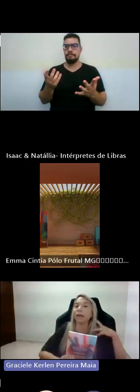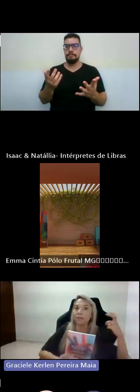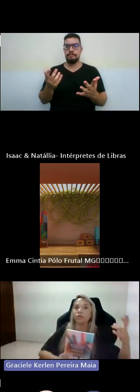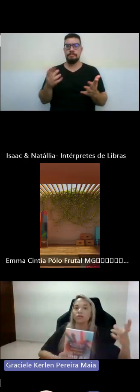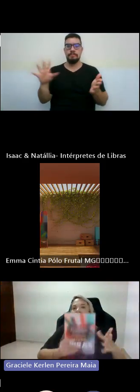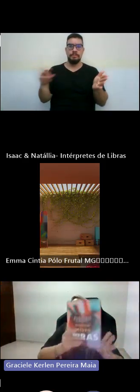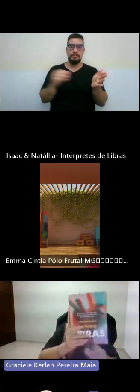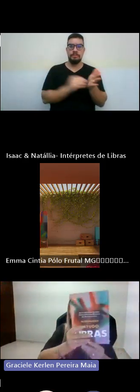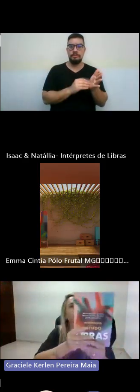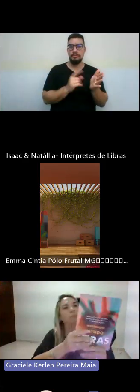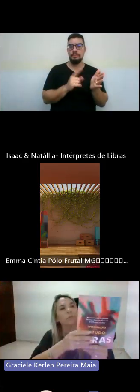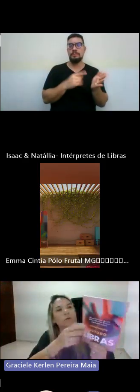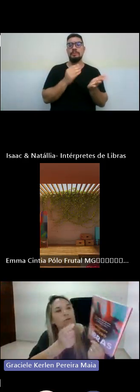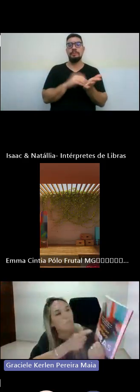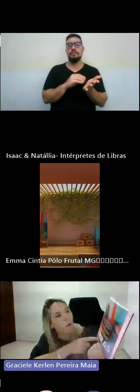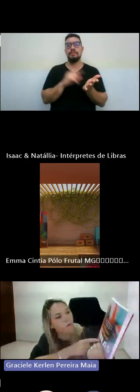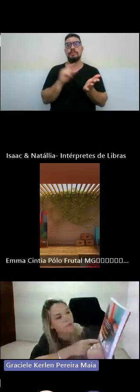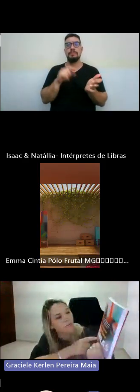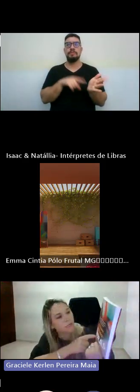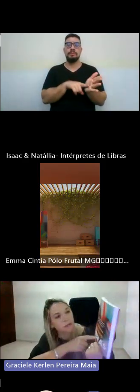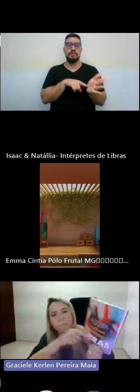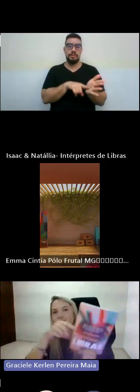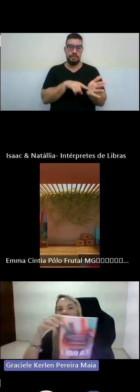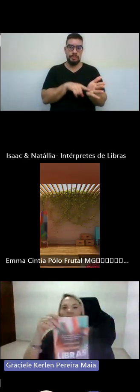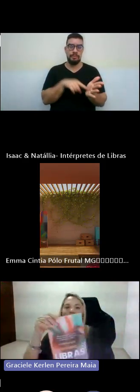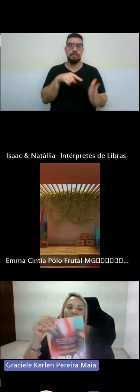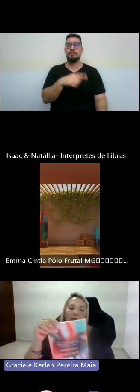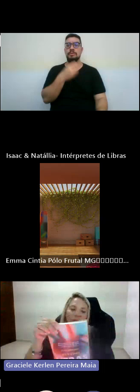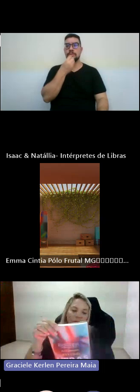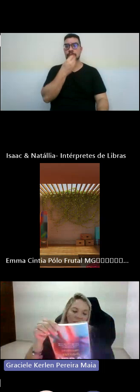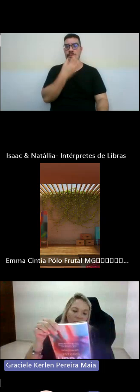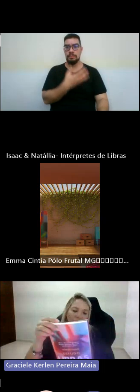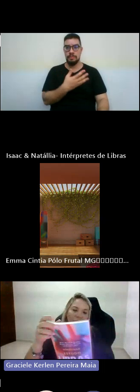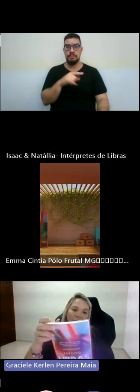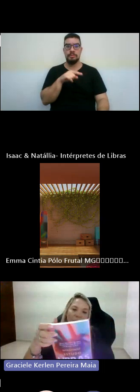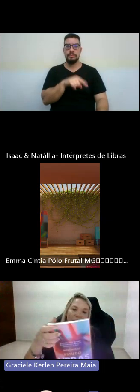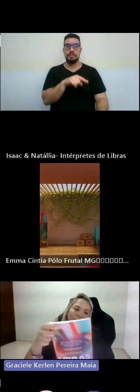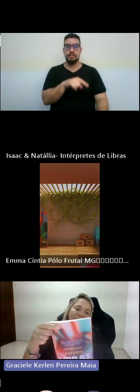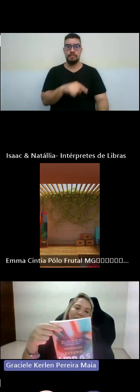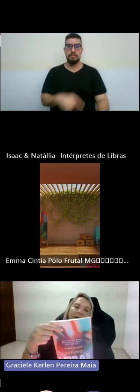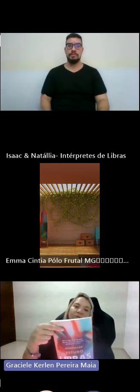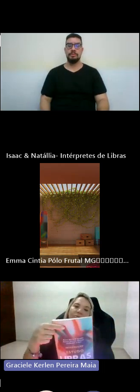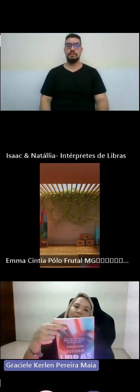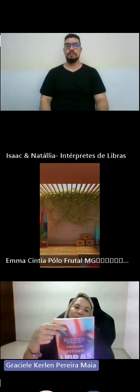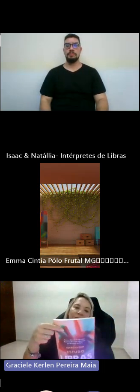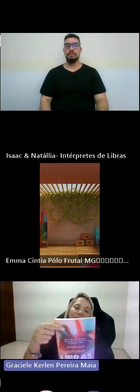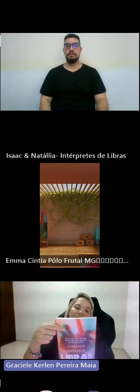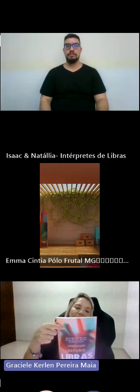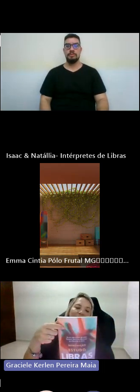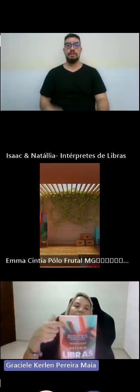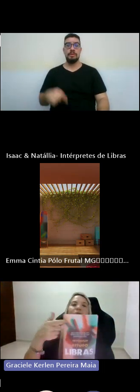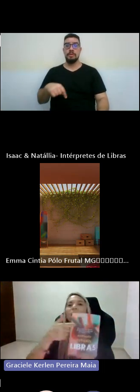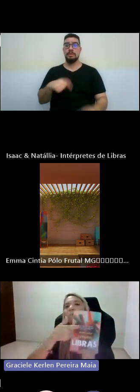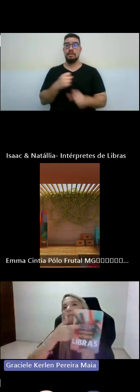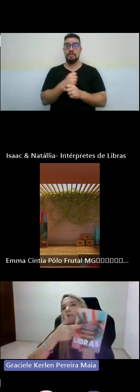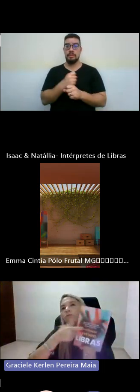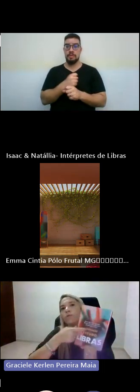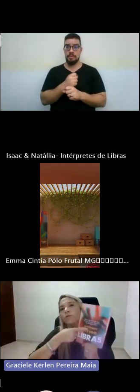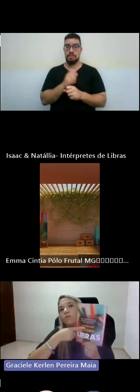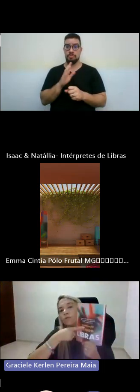ainda está em estudo. Então, muito bom esse aqui também, gente. Ele é desse ano e ele já saiu.